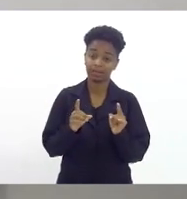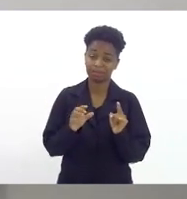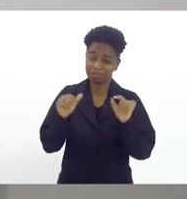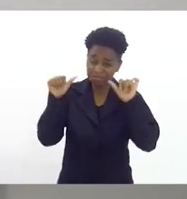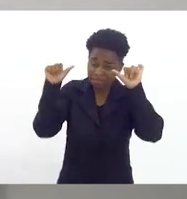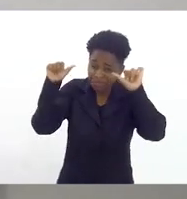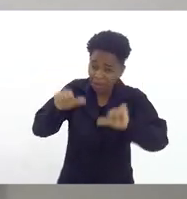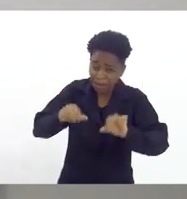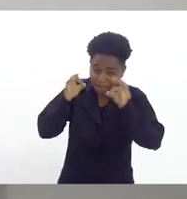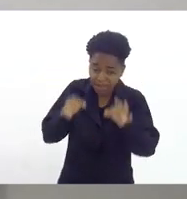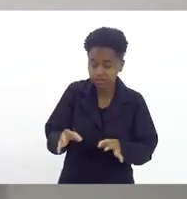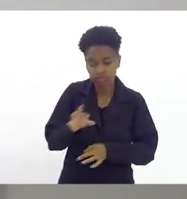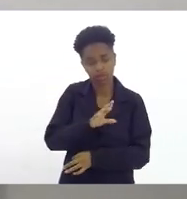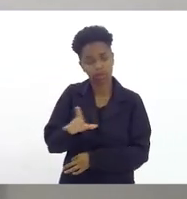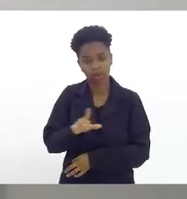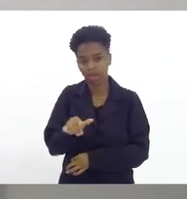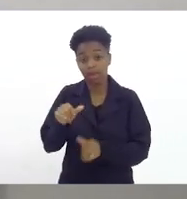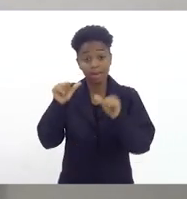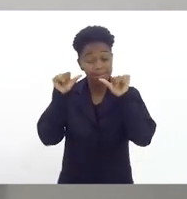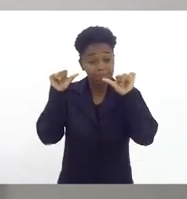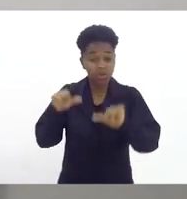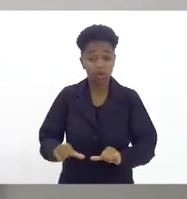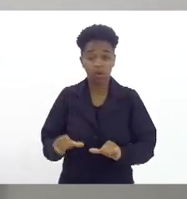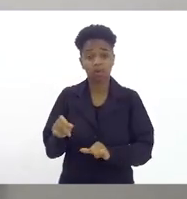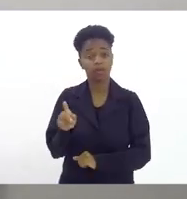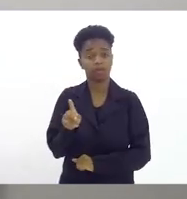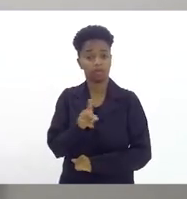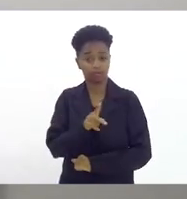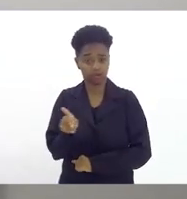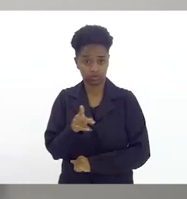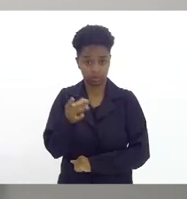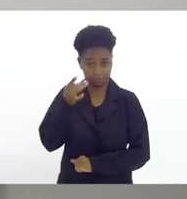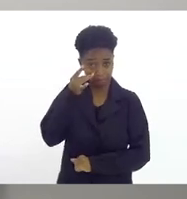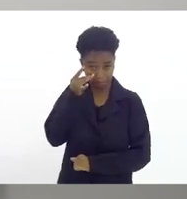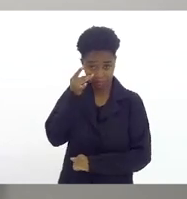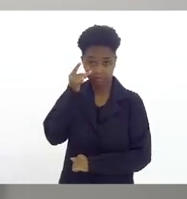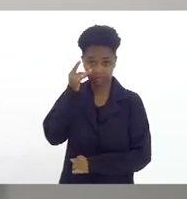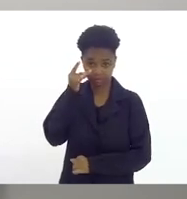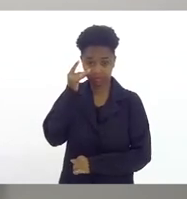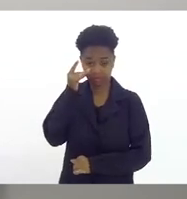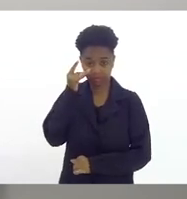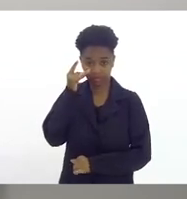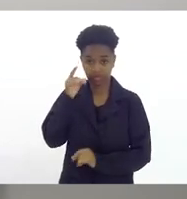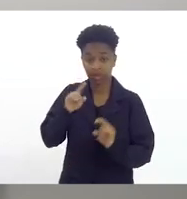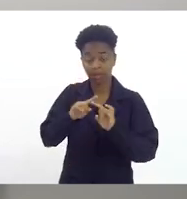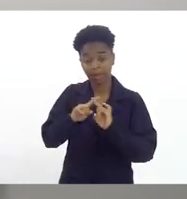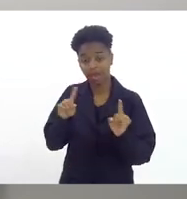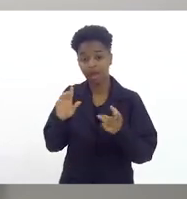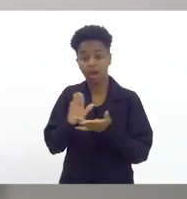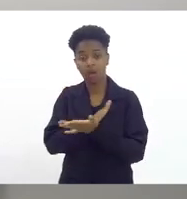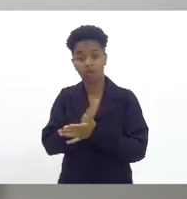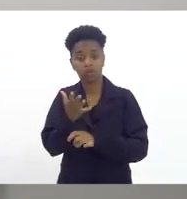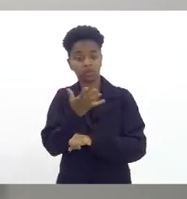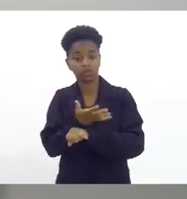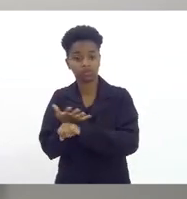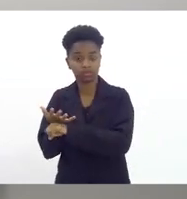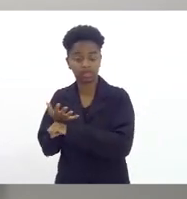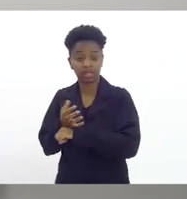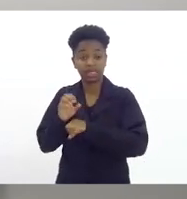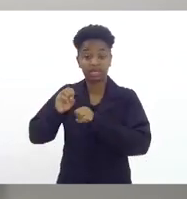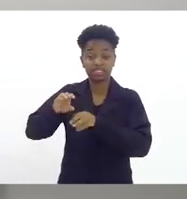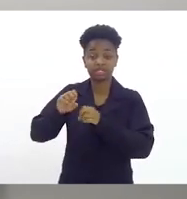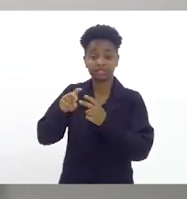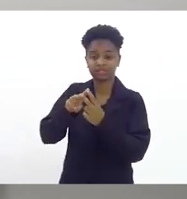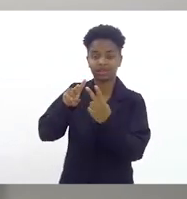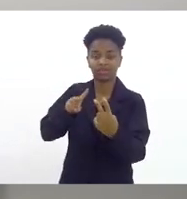pior o pior são os professores presenciais mas que em algumas disciplinas eles dão aula